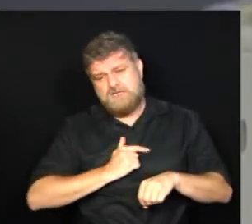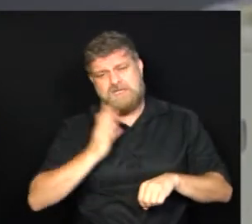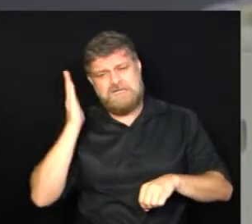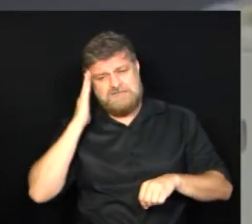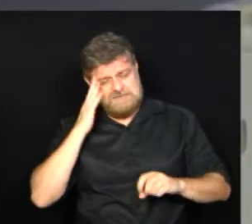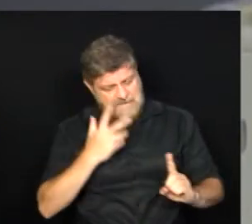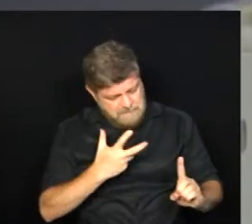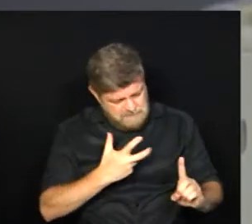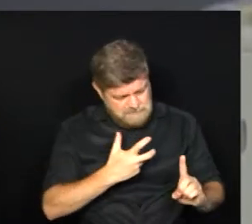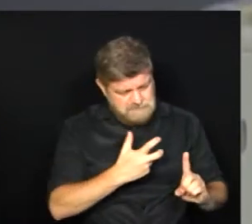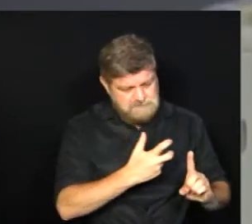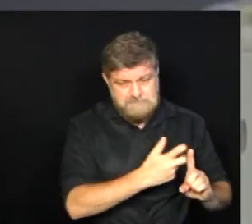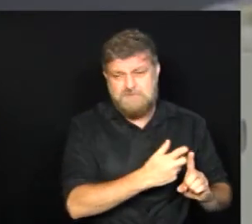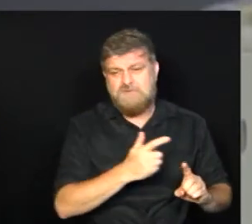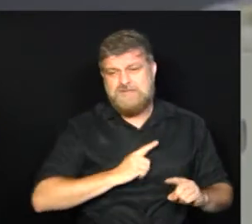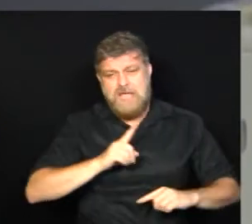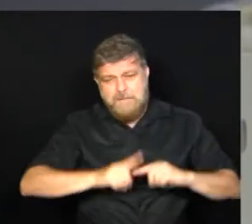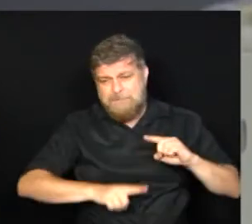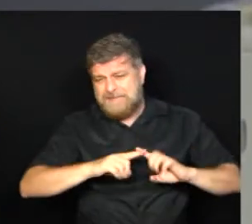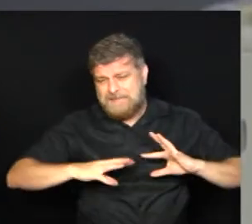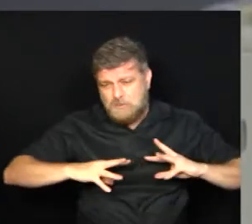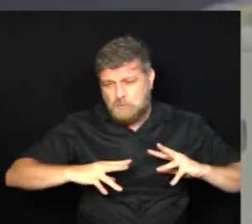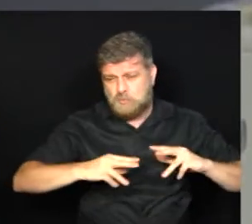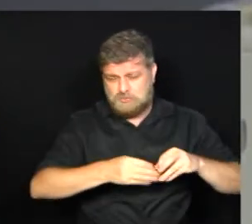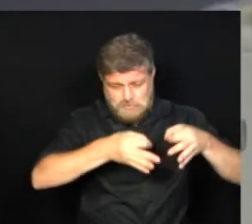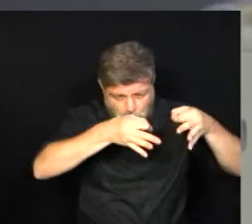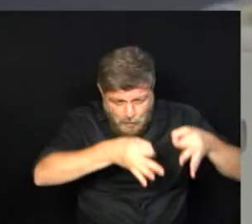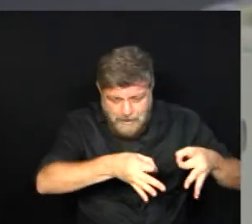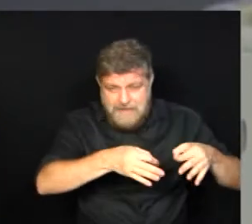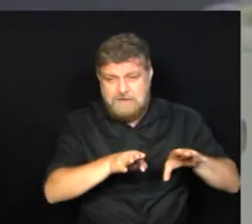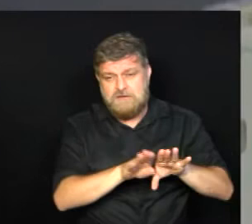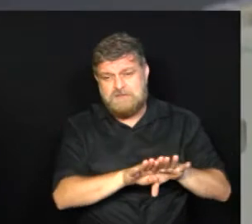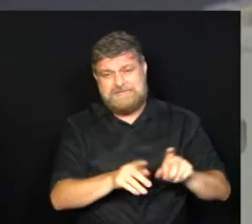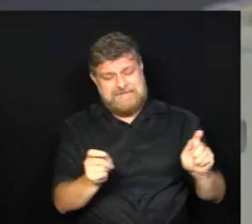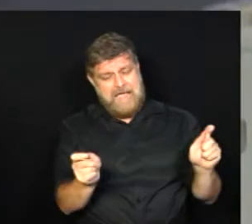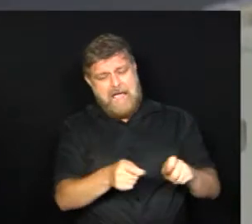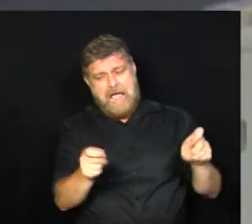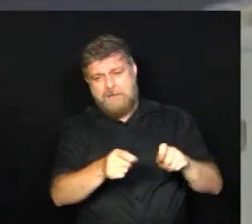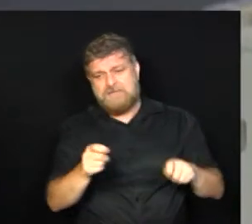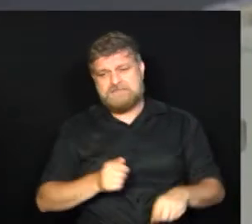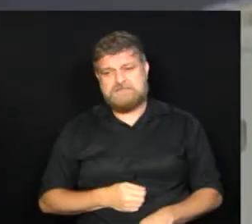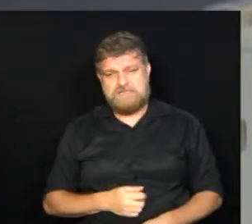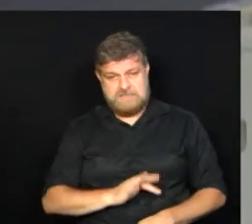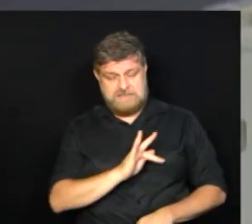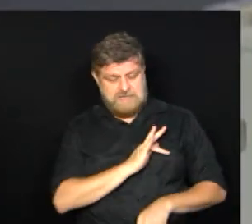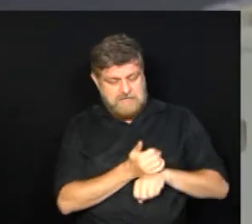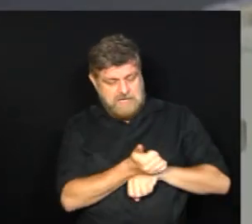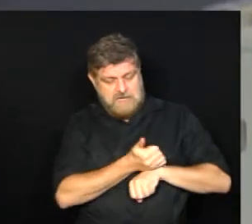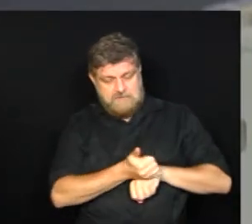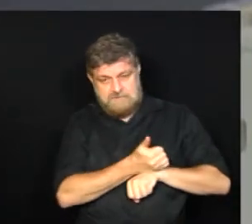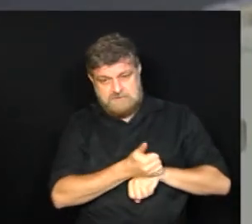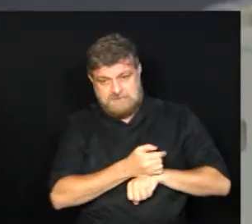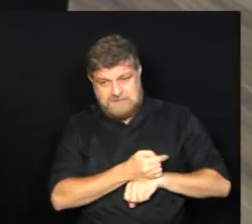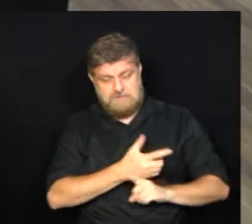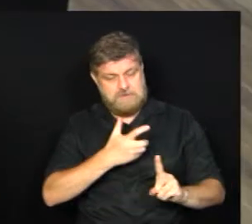a vacina, seringa, agulha e total capacidade técnica para ser feita a